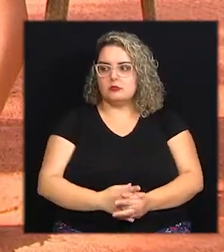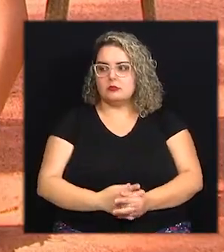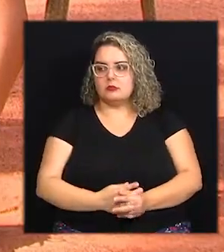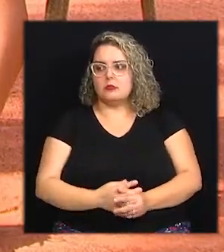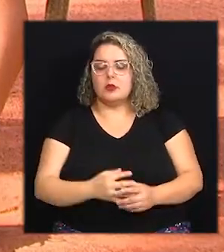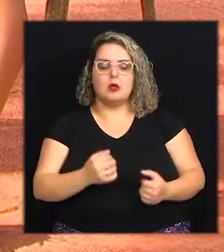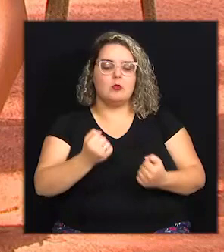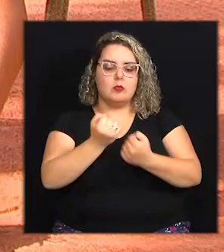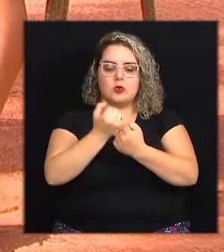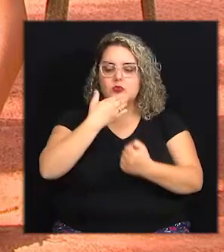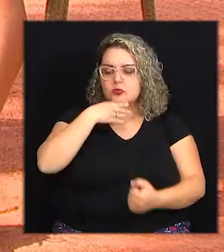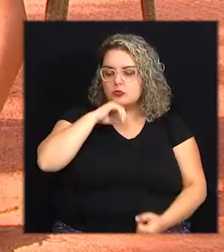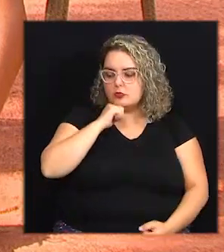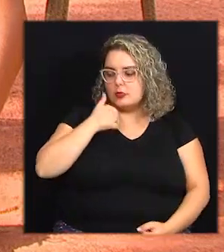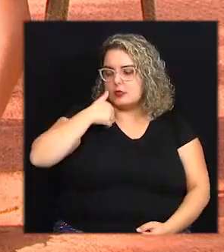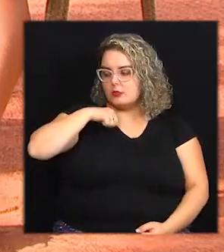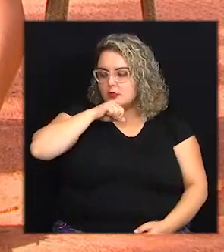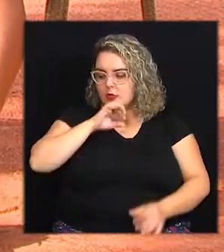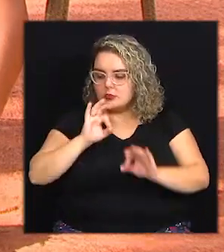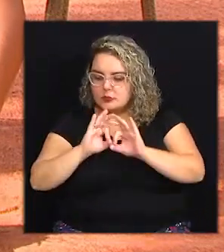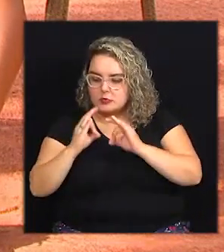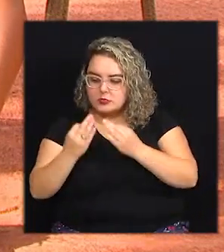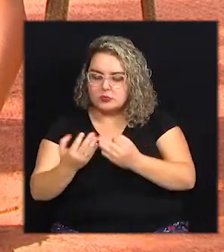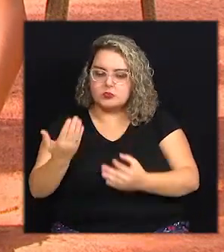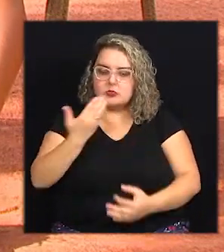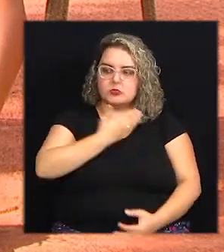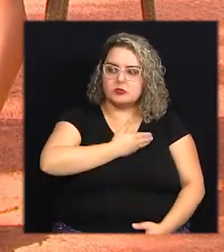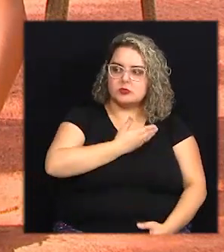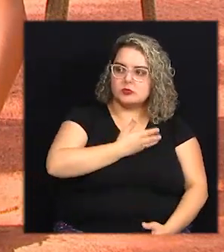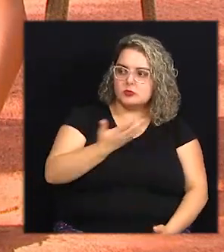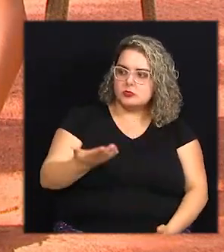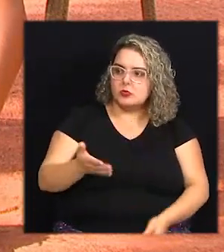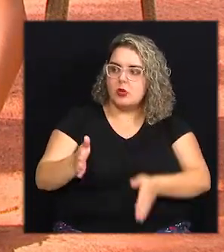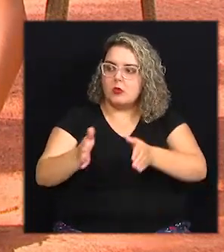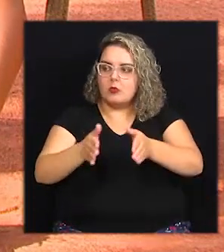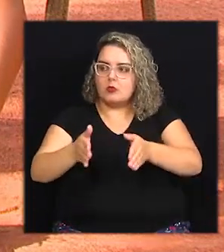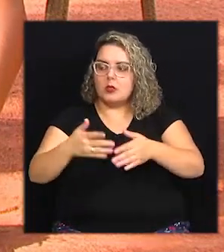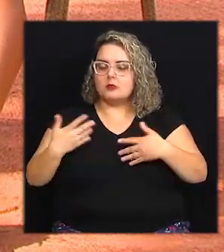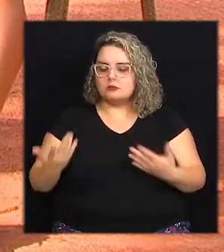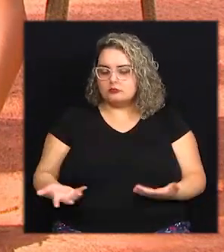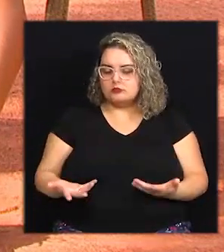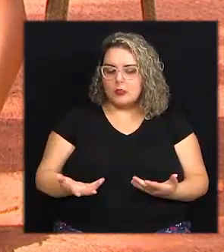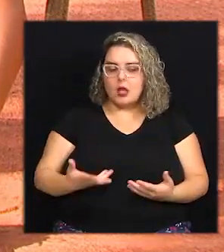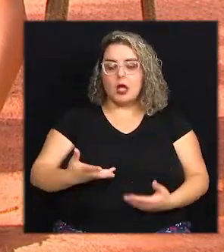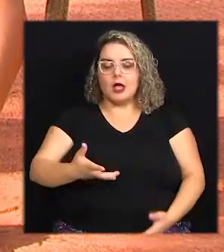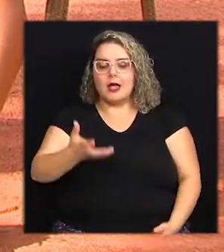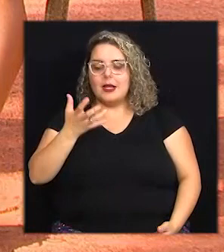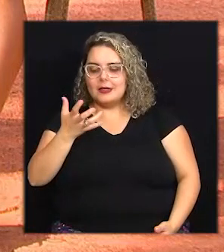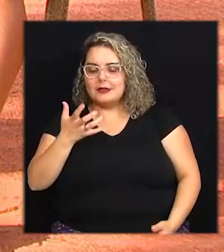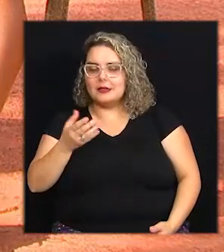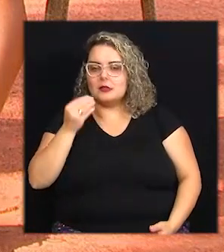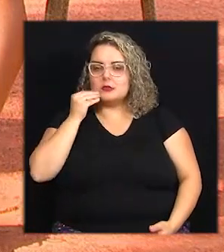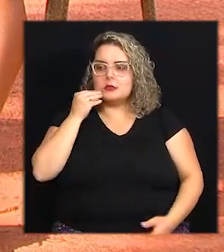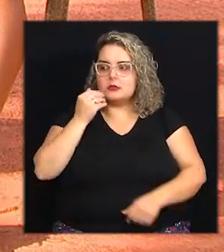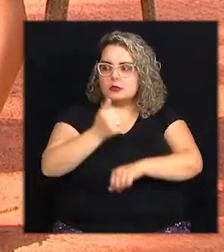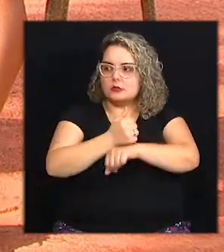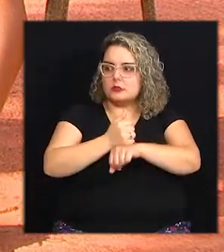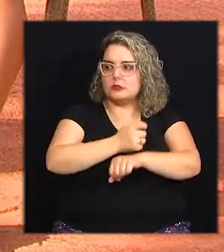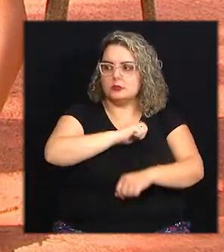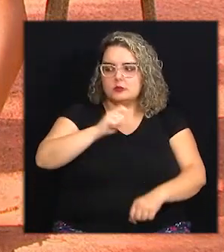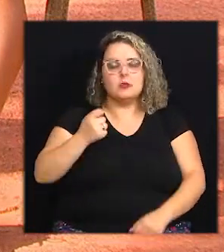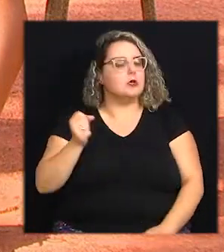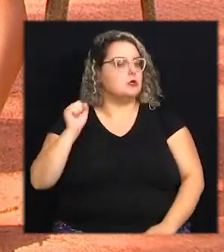dos seus pais, dos seus familiares, dos seus amigos, a partir do momento que você falou assim, quero tentar essa carreira profissional no tênis?